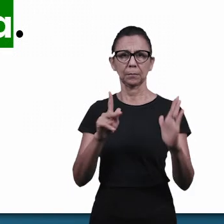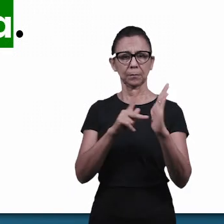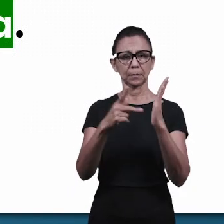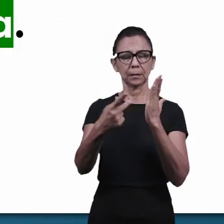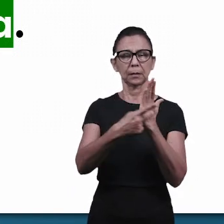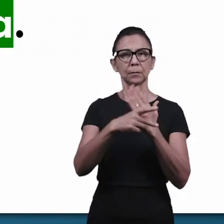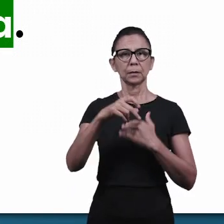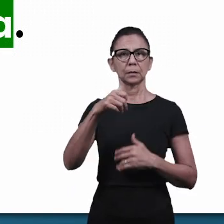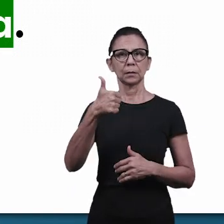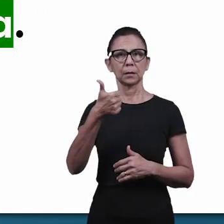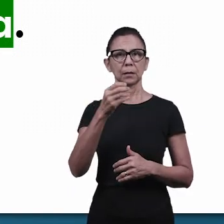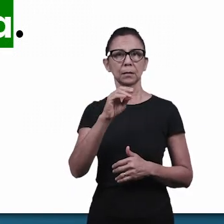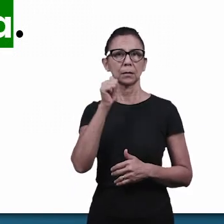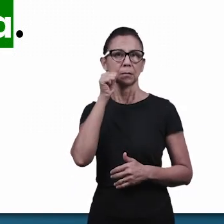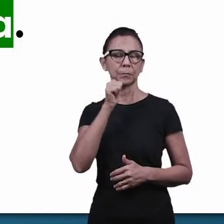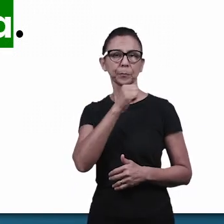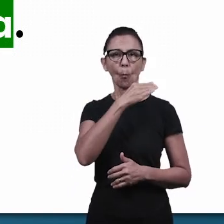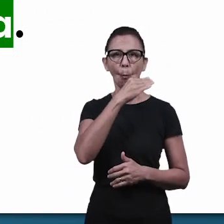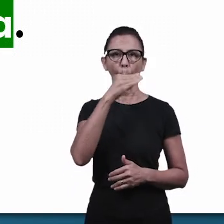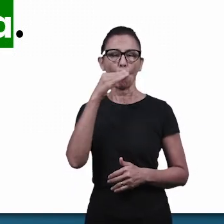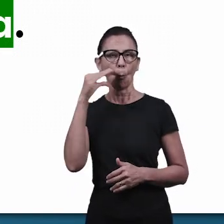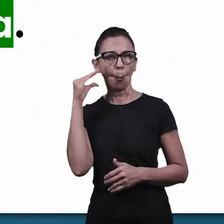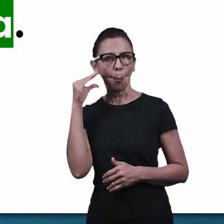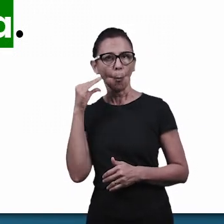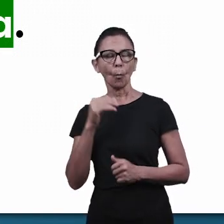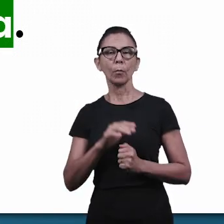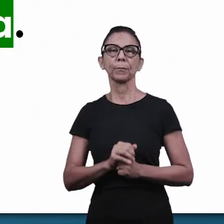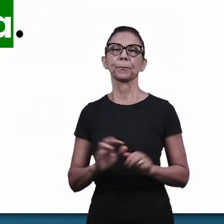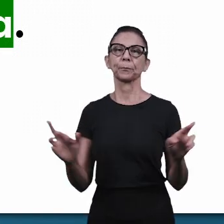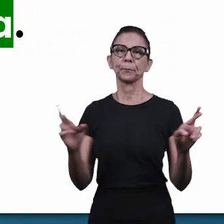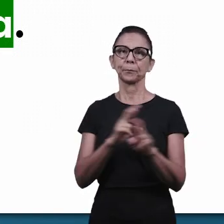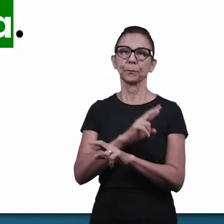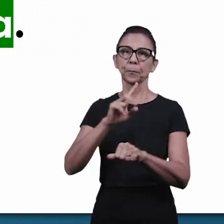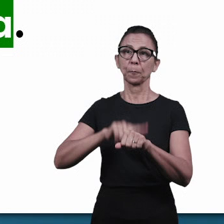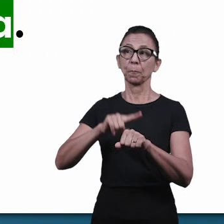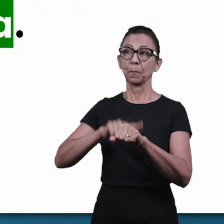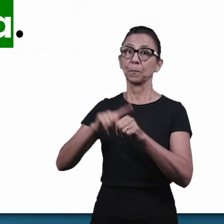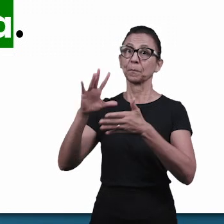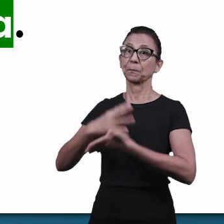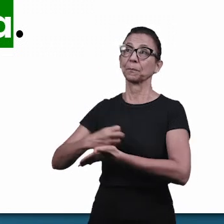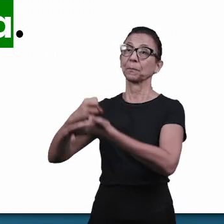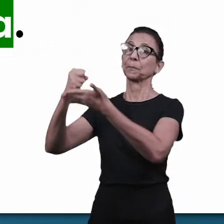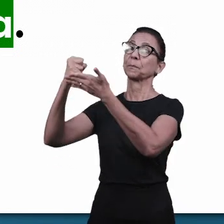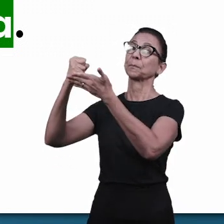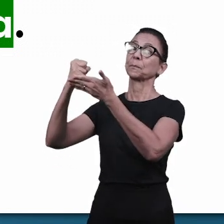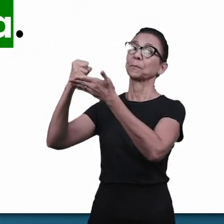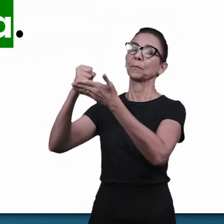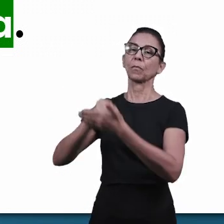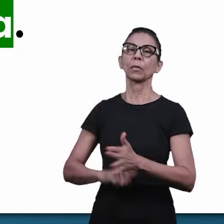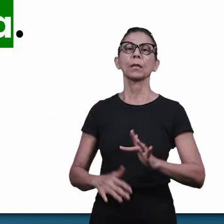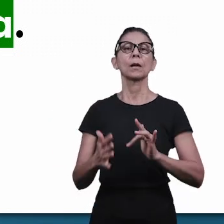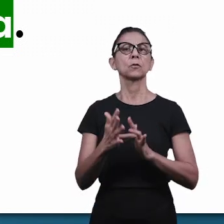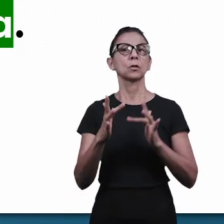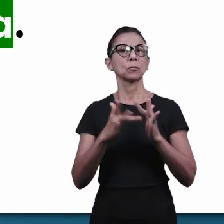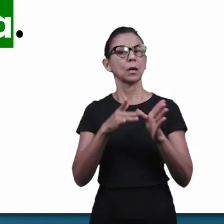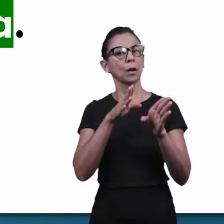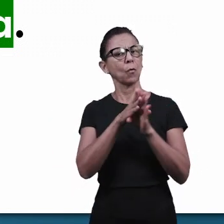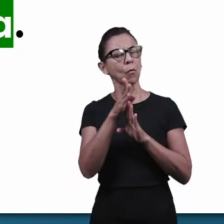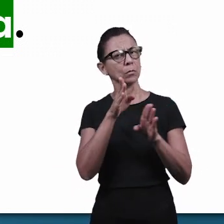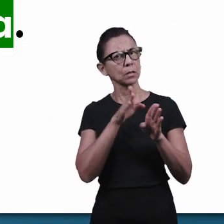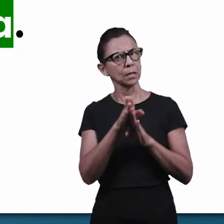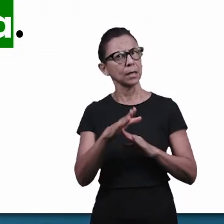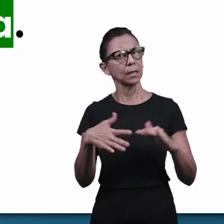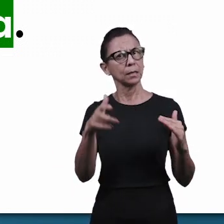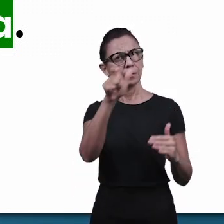referir profeticamente ao tempo ou momento do arrebatamento, o Senhor Jesus adverte o crente da